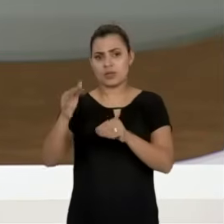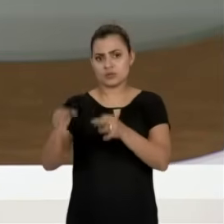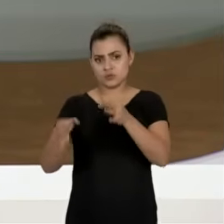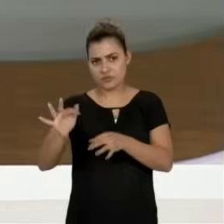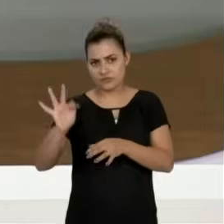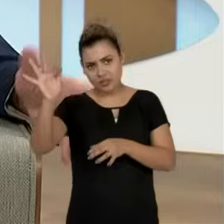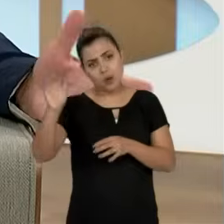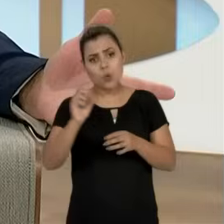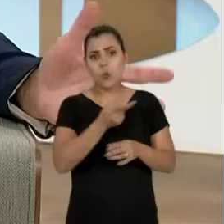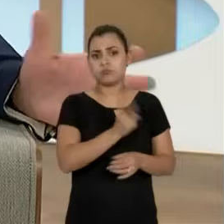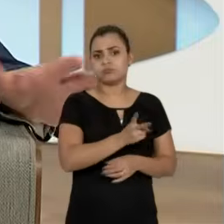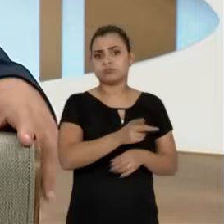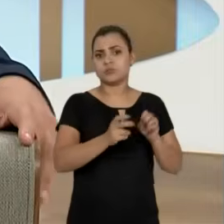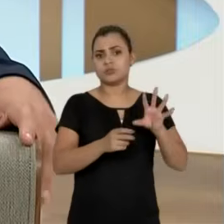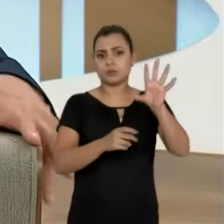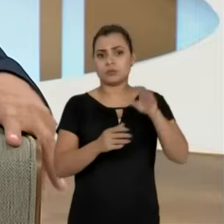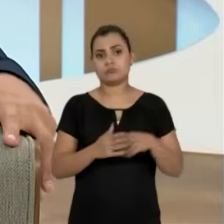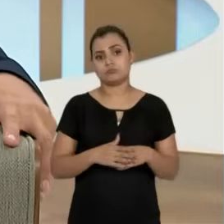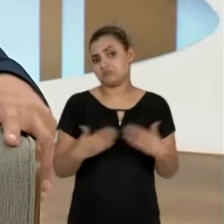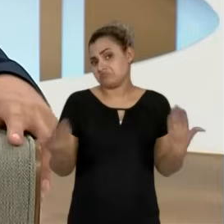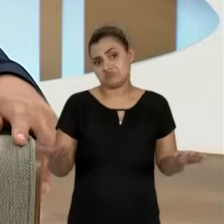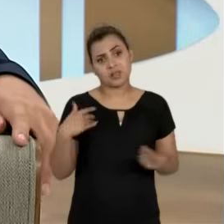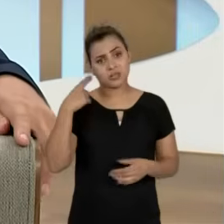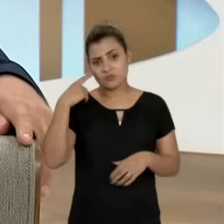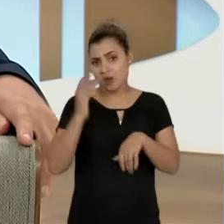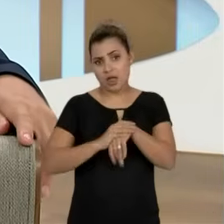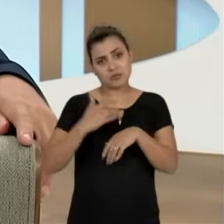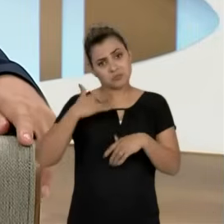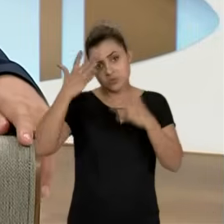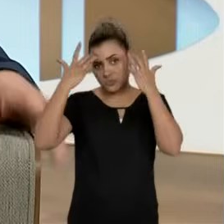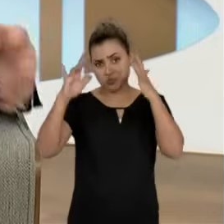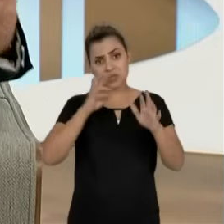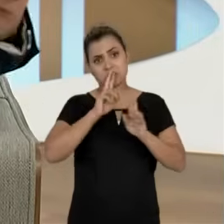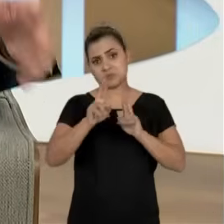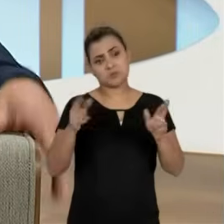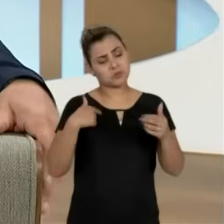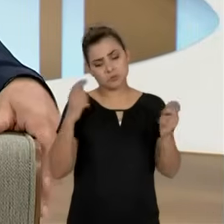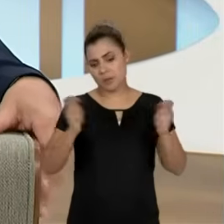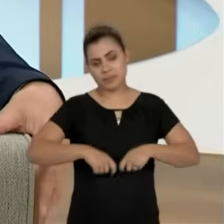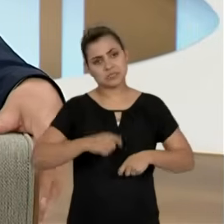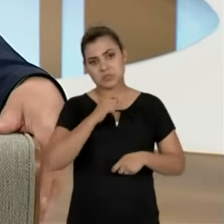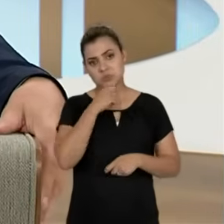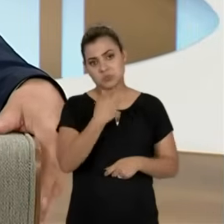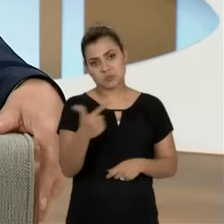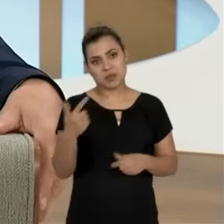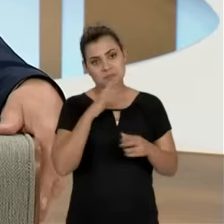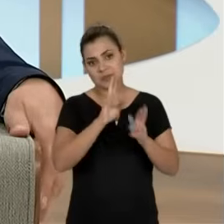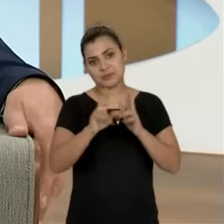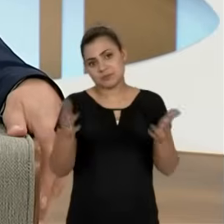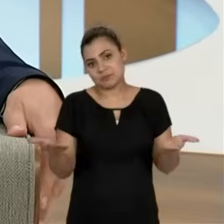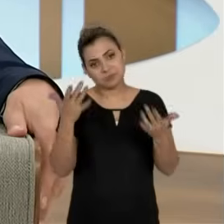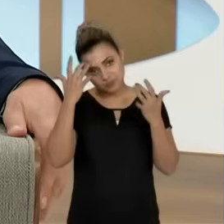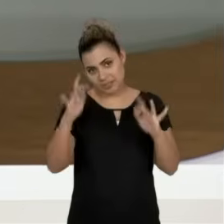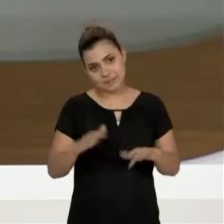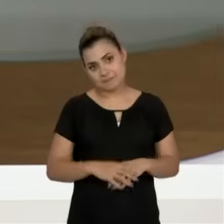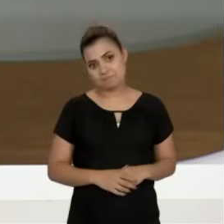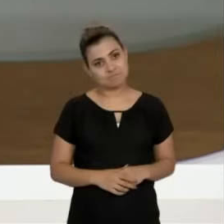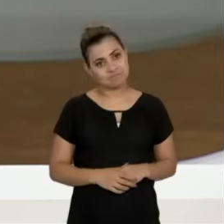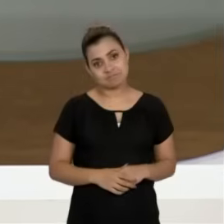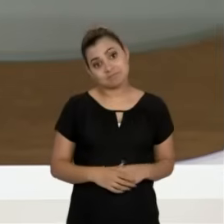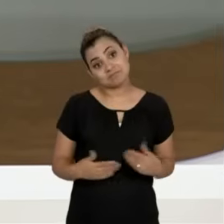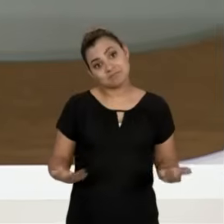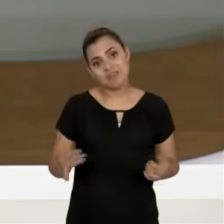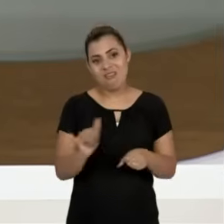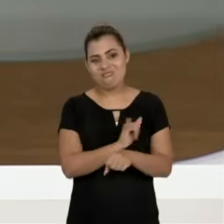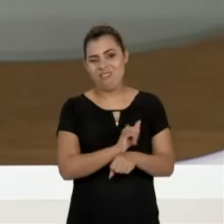Justiça Federal? Deixo isso para os meus advogados, porque eu não sei, eu não tenho capacidade nem competência para responder isso. Saiu pela tangente. Vai,